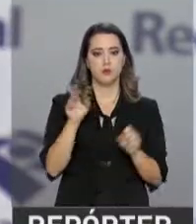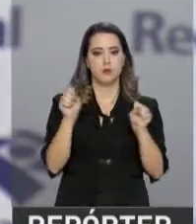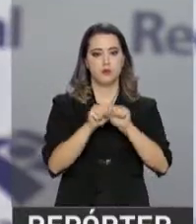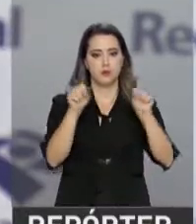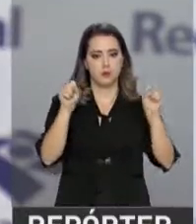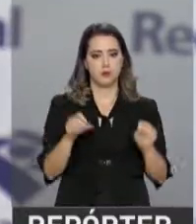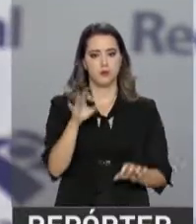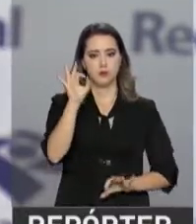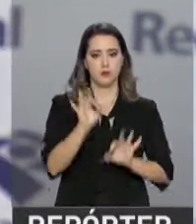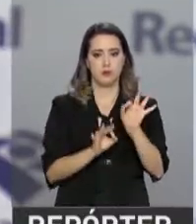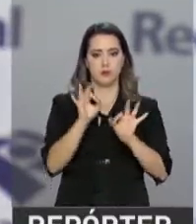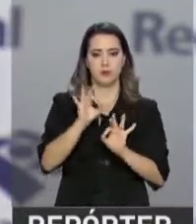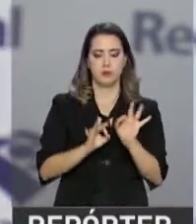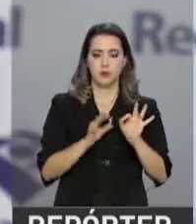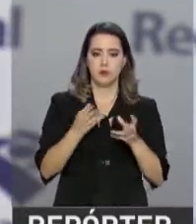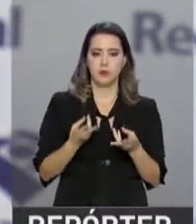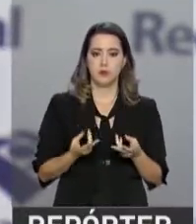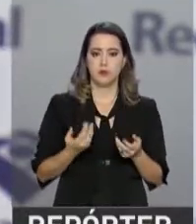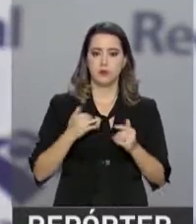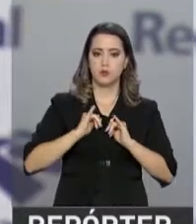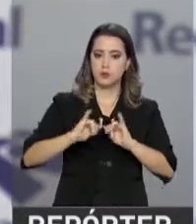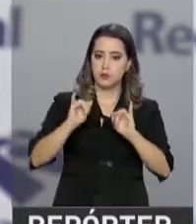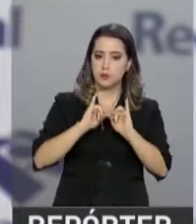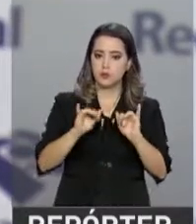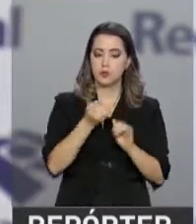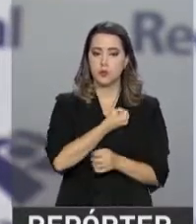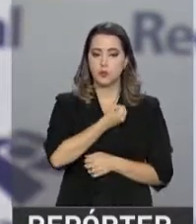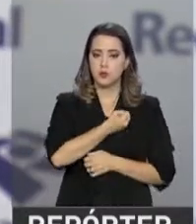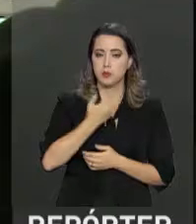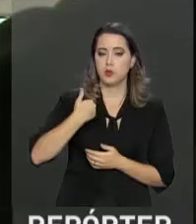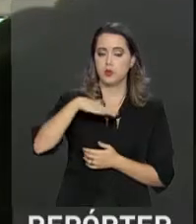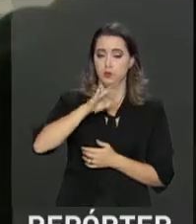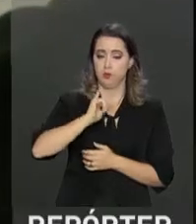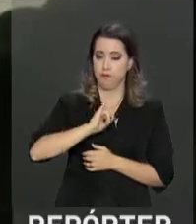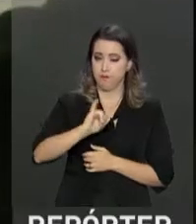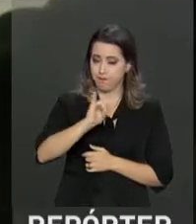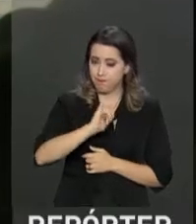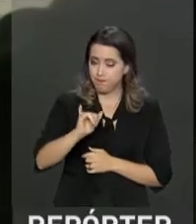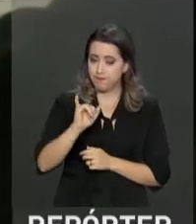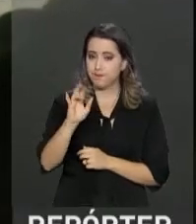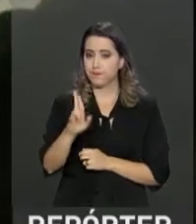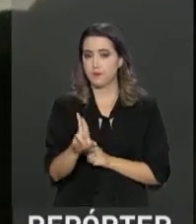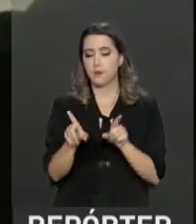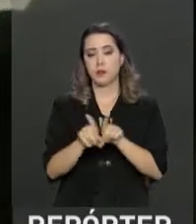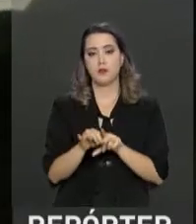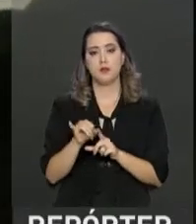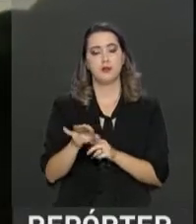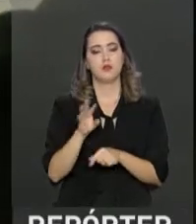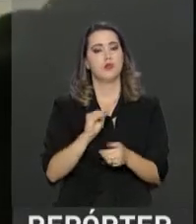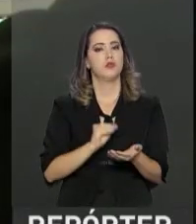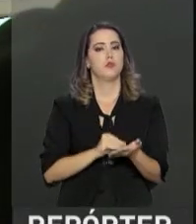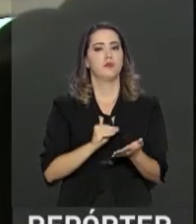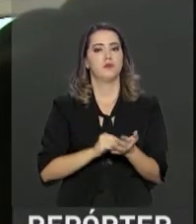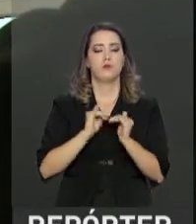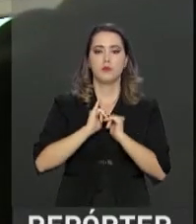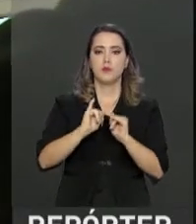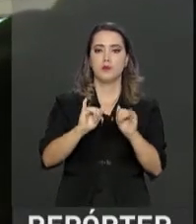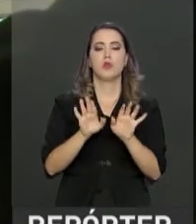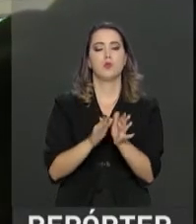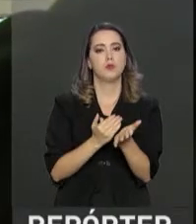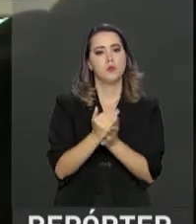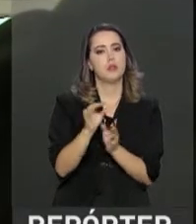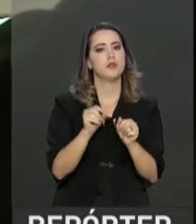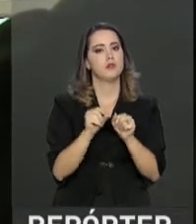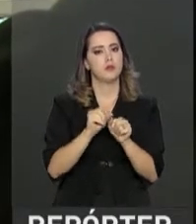para receber um volume maior de declarações na reta final ea orientação para quem ainda não entregou é começar a fazer